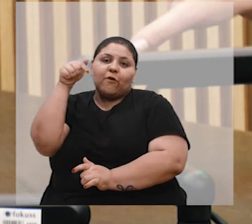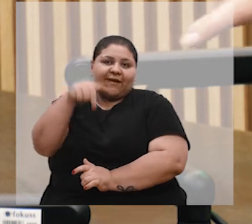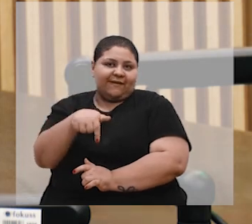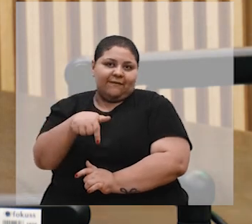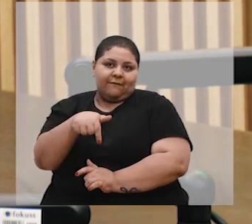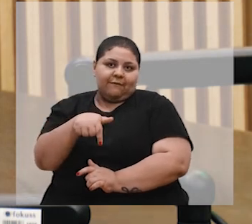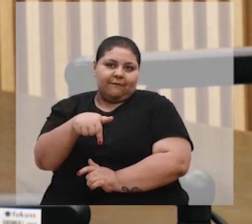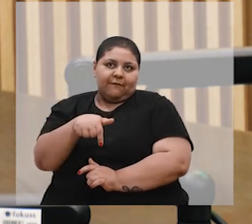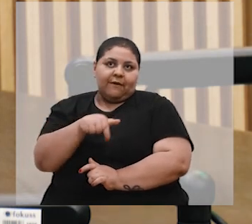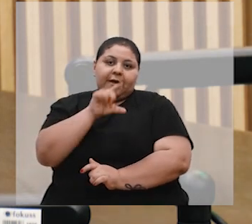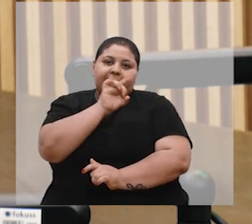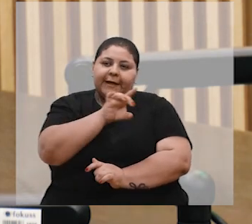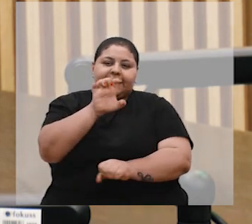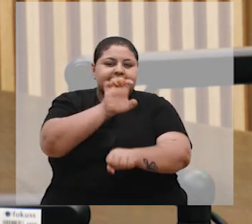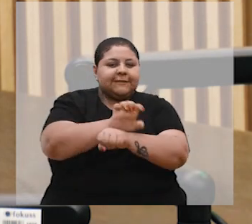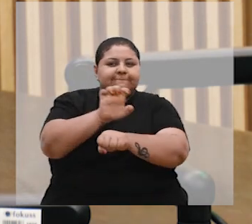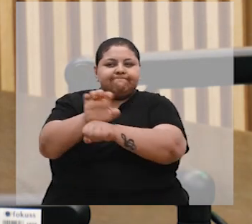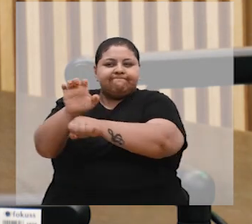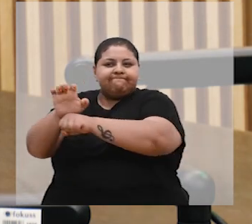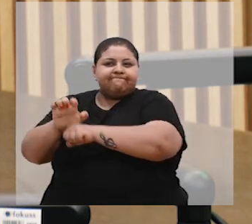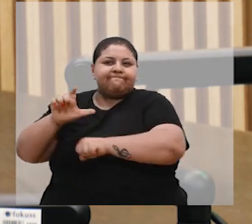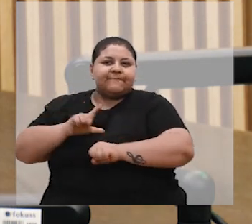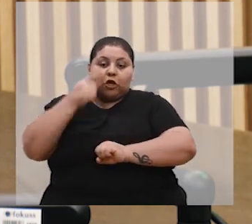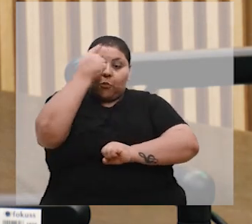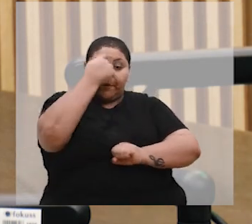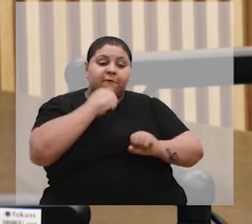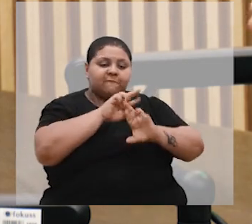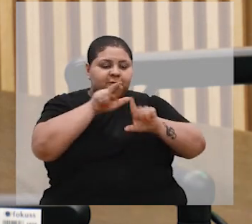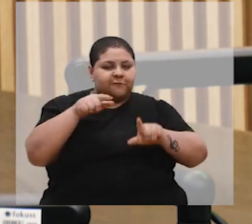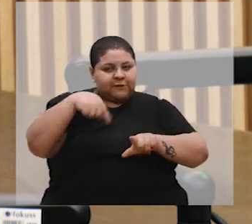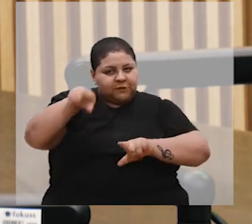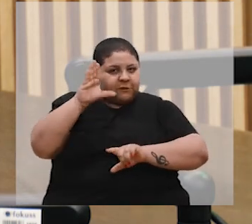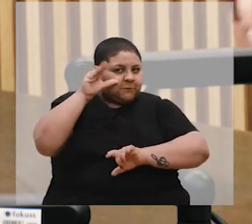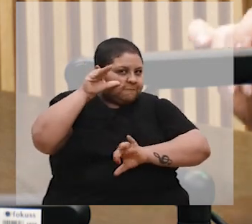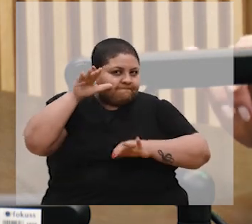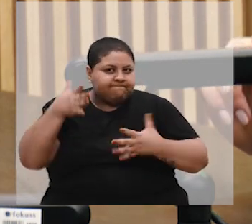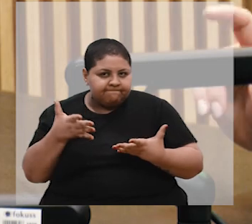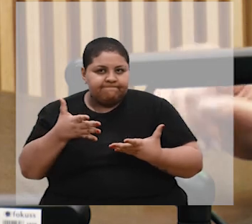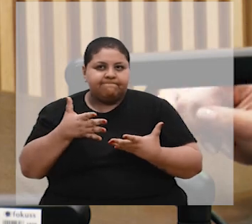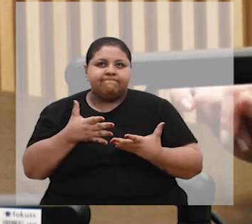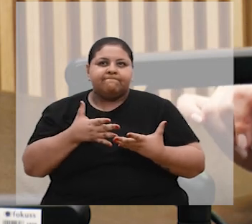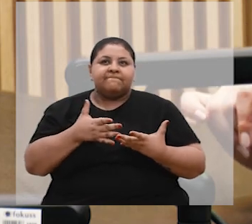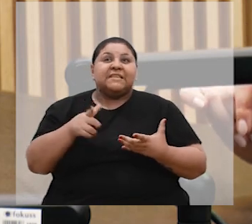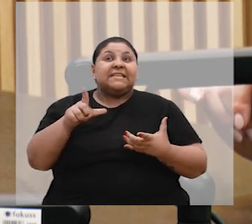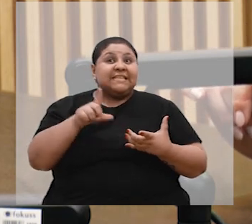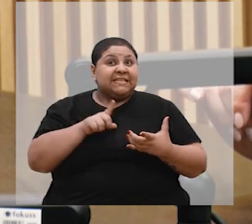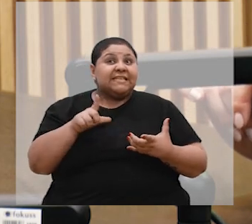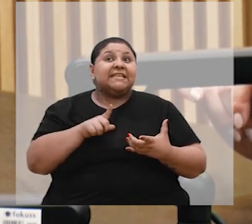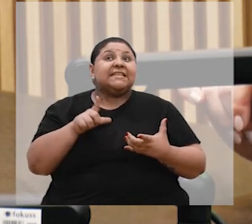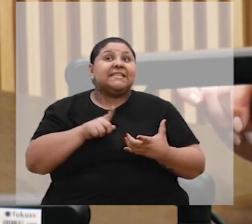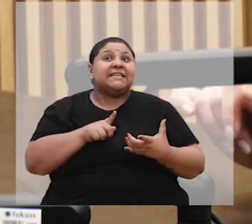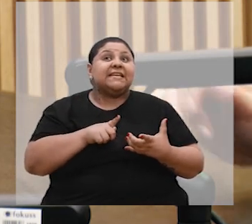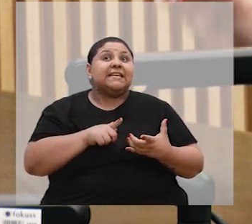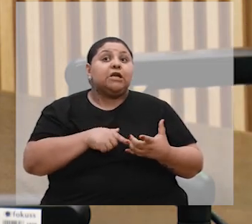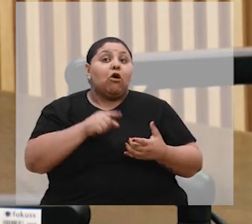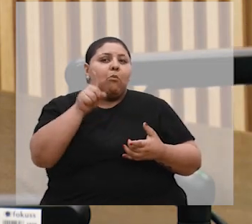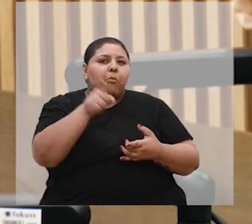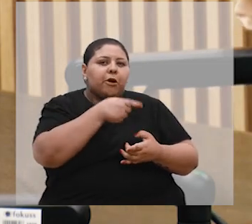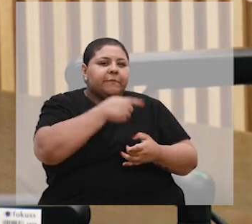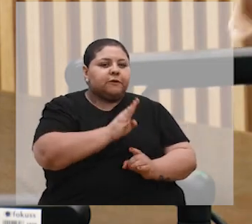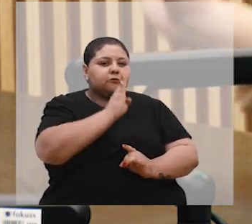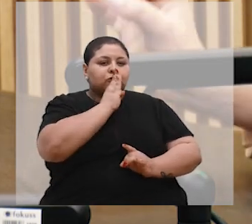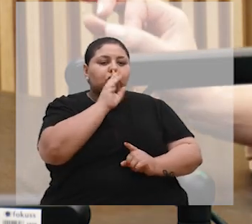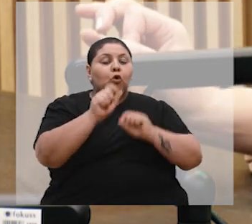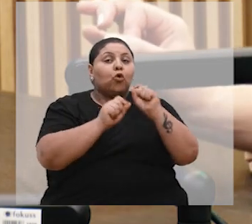maior problema, né? Cada estado tem um perfil diferente e a gente vai observando isso. Mas a gente teve ali um caso de violação de sigilo. O